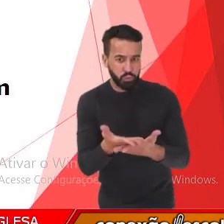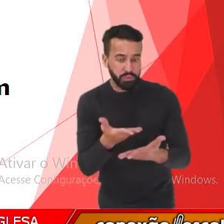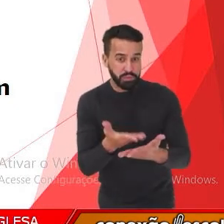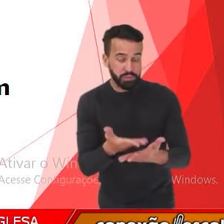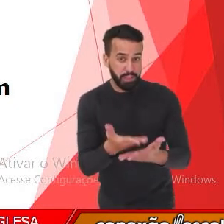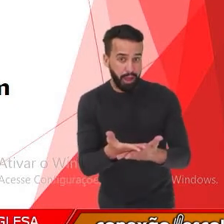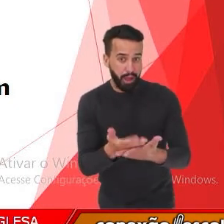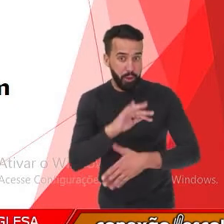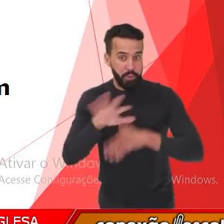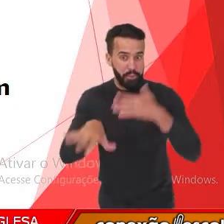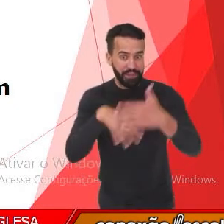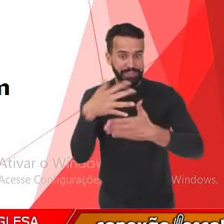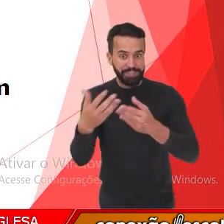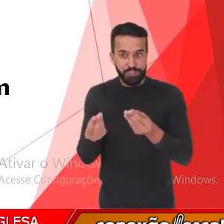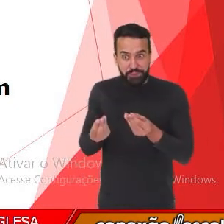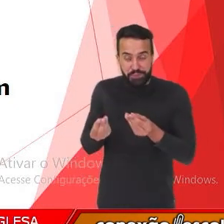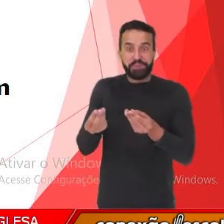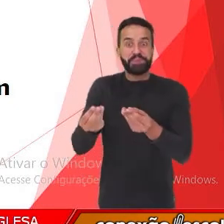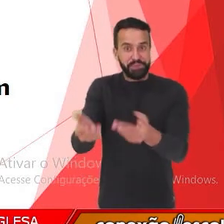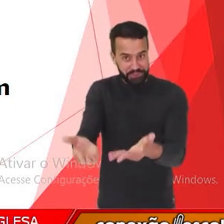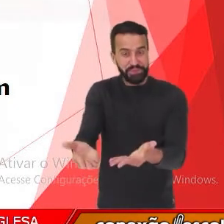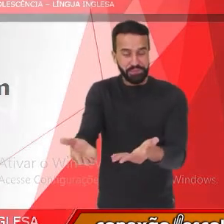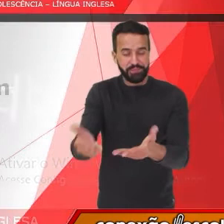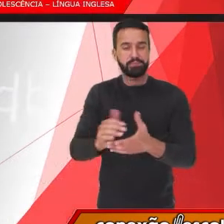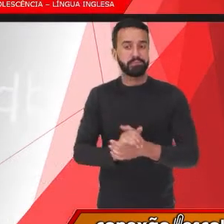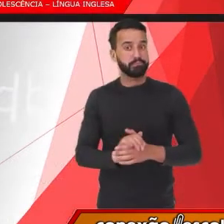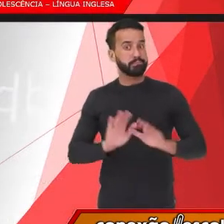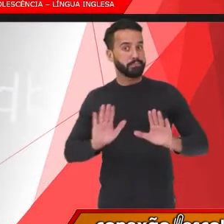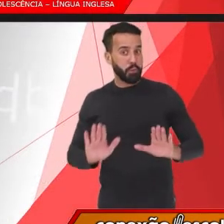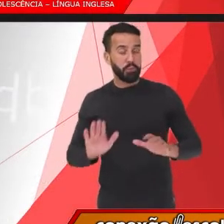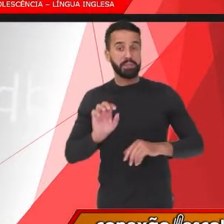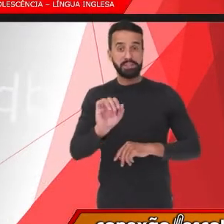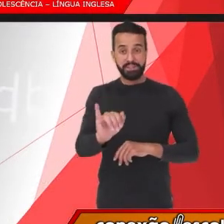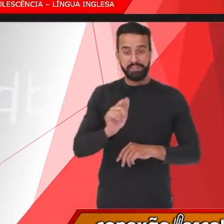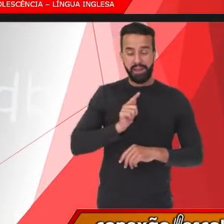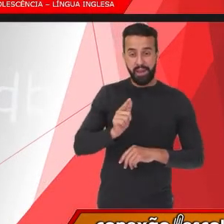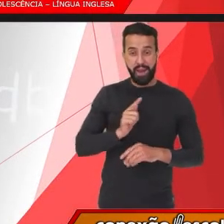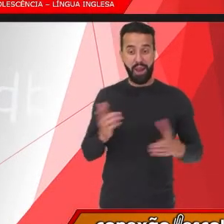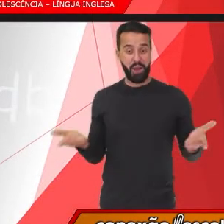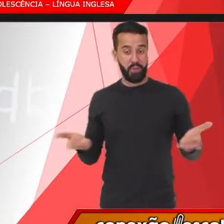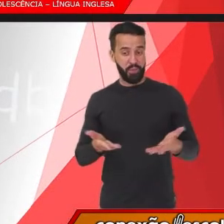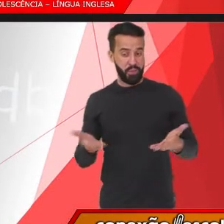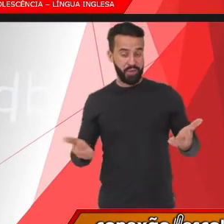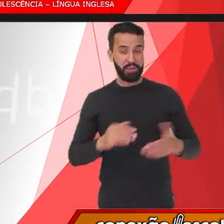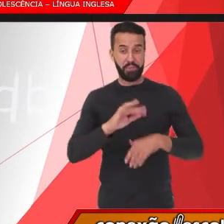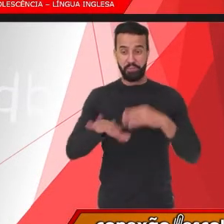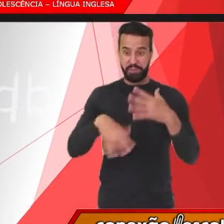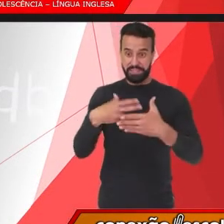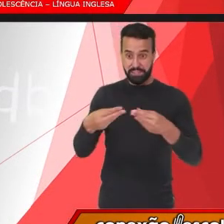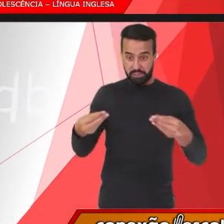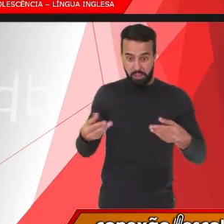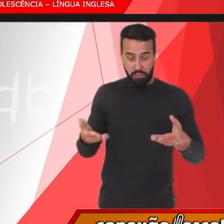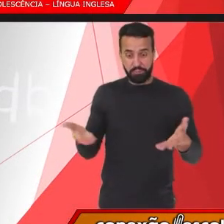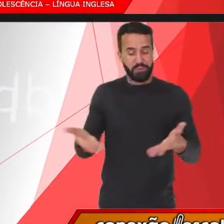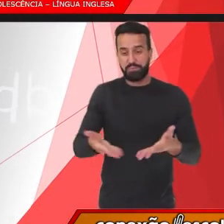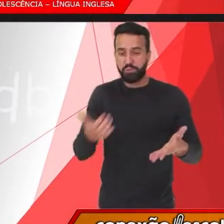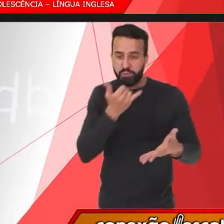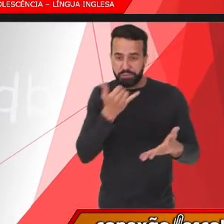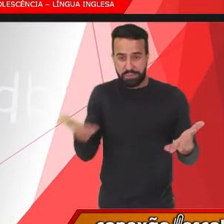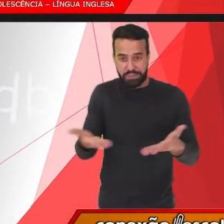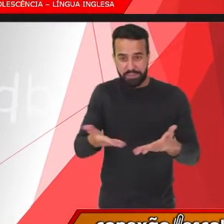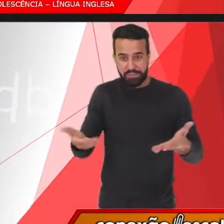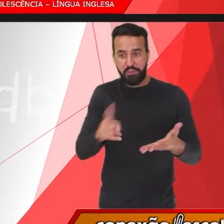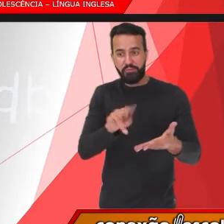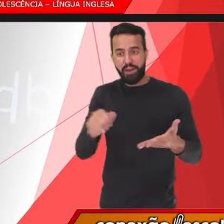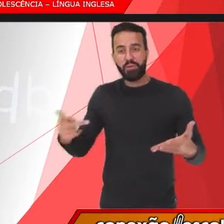você um presente. Novamente, essa ideia de que se você possuir algo agora no presente, algo no futuro poderá